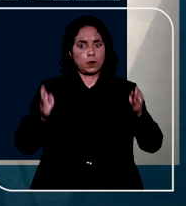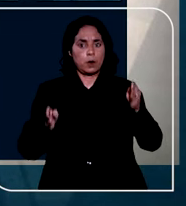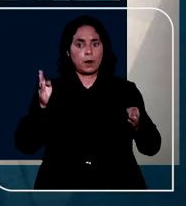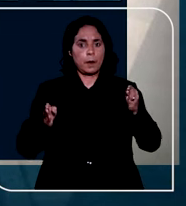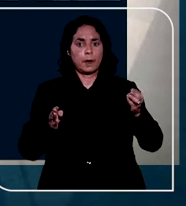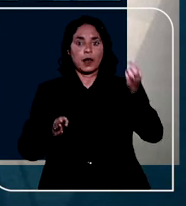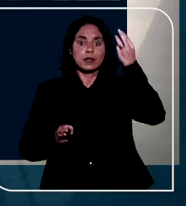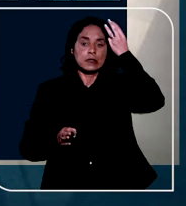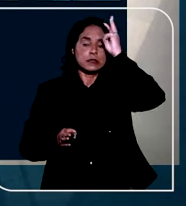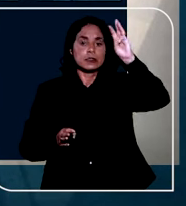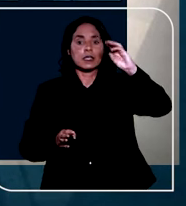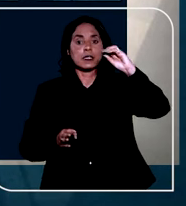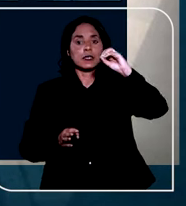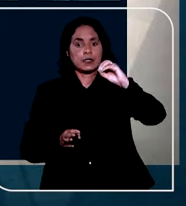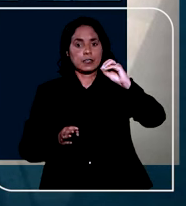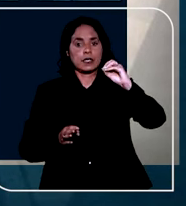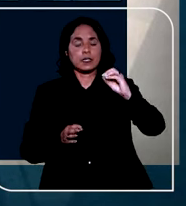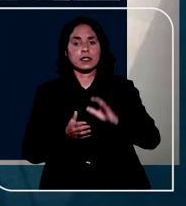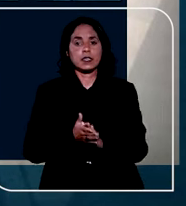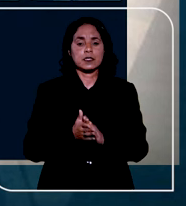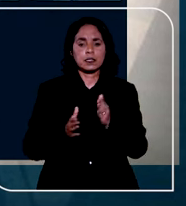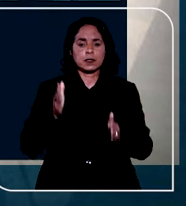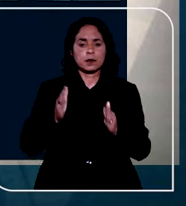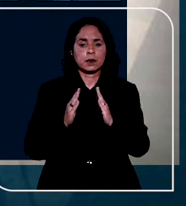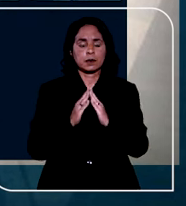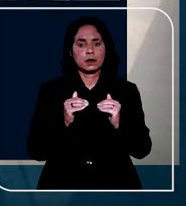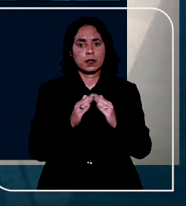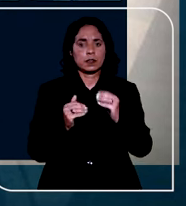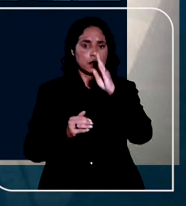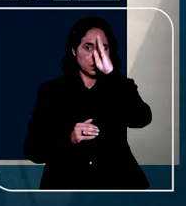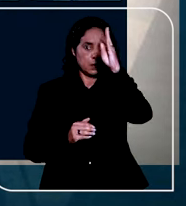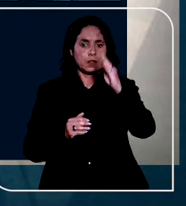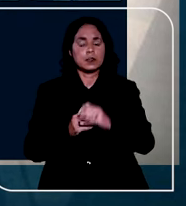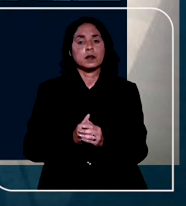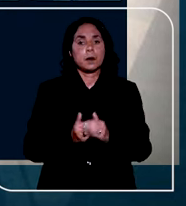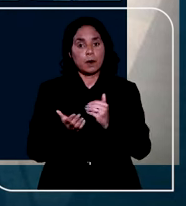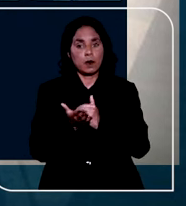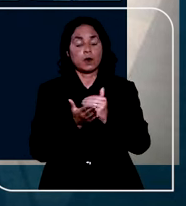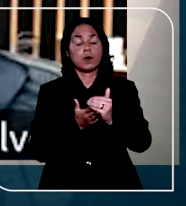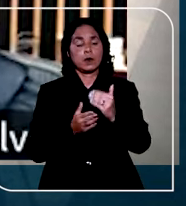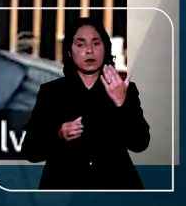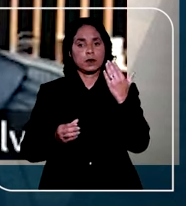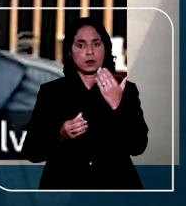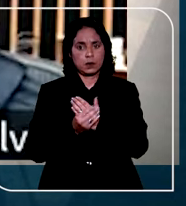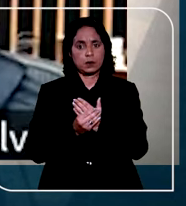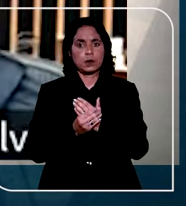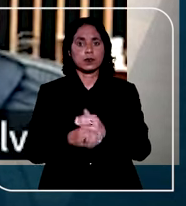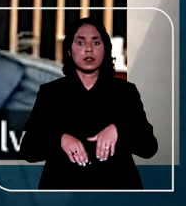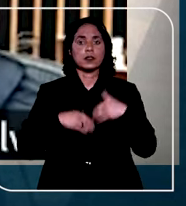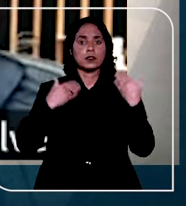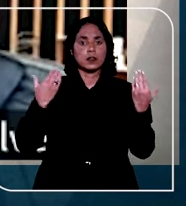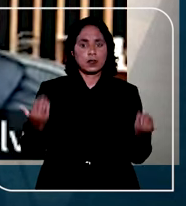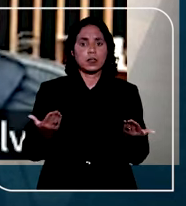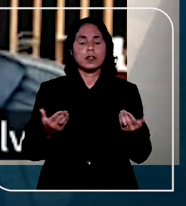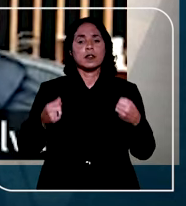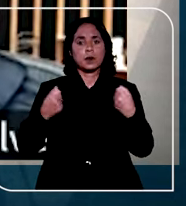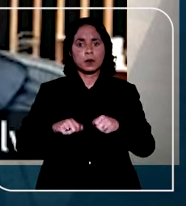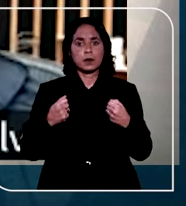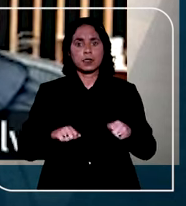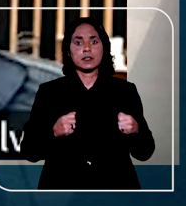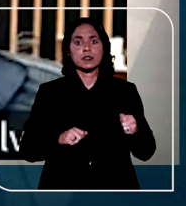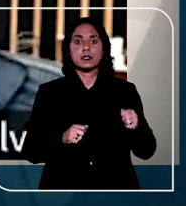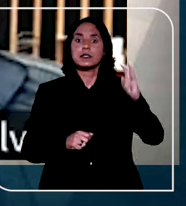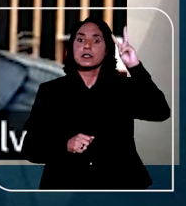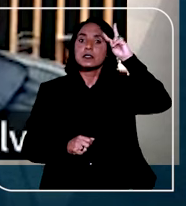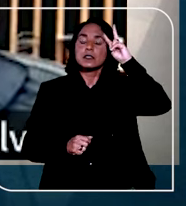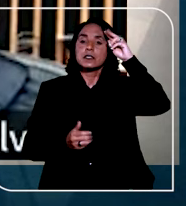de 30 dias para a formulação do pedido principal tem natureza processual e portanto deve ser contado